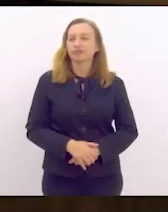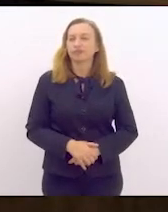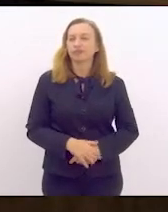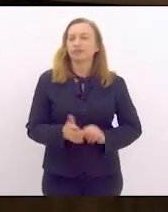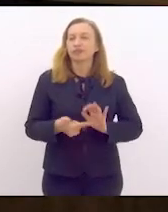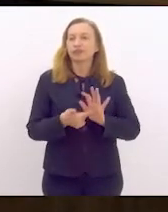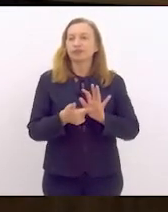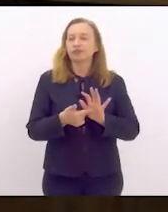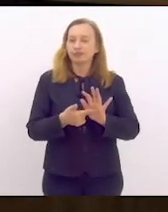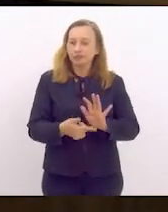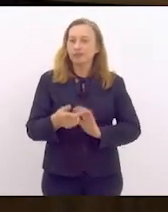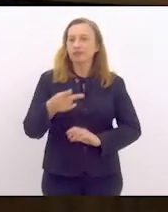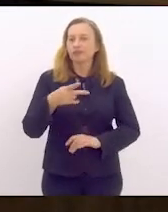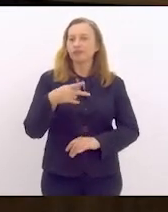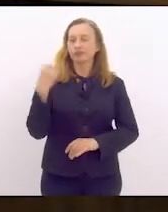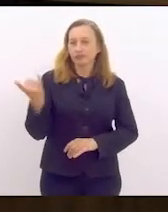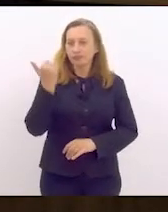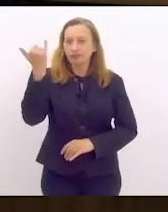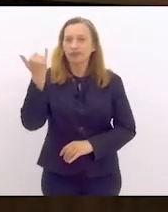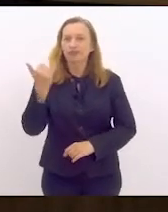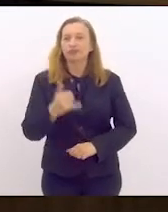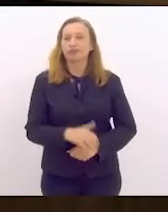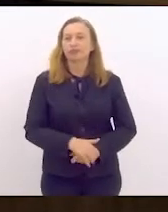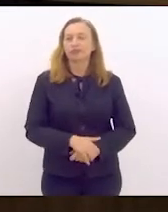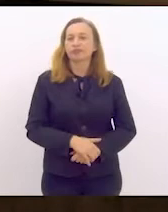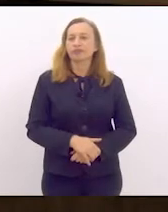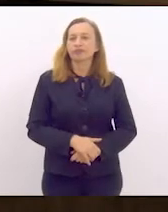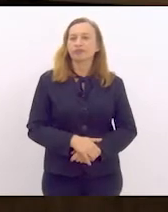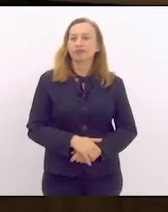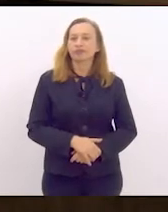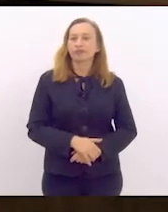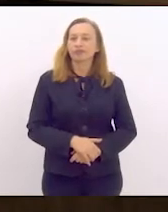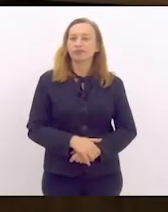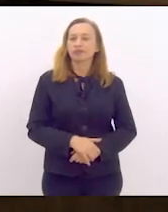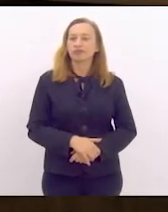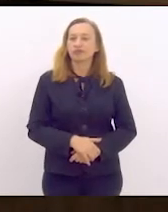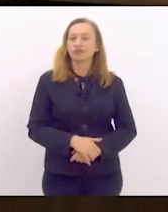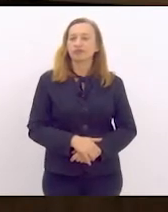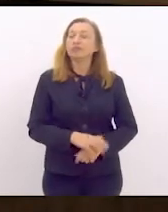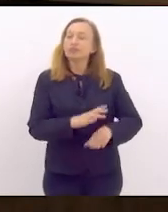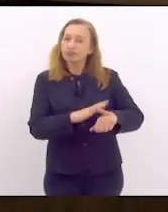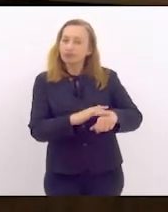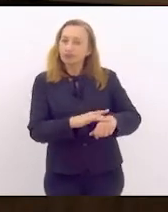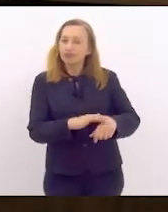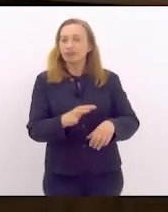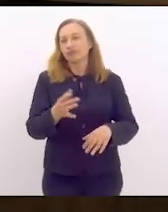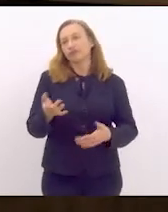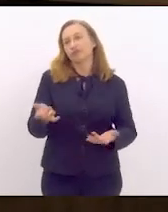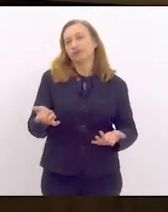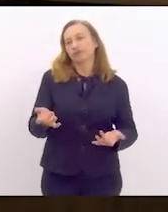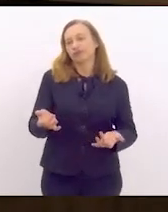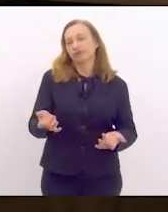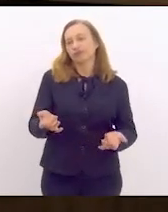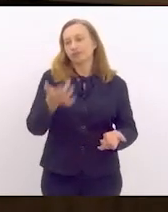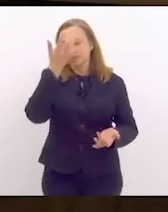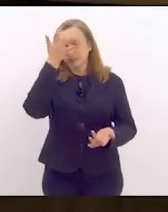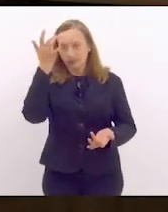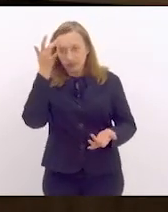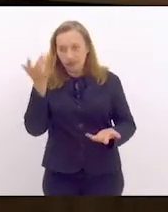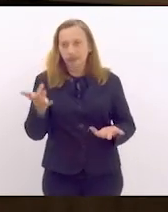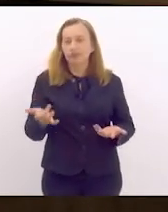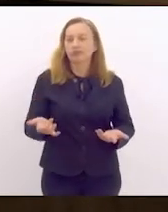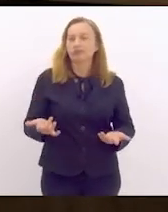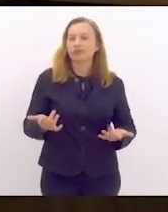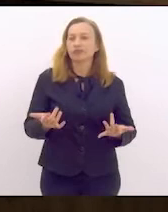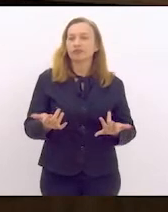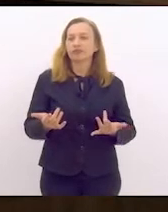a importância de que o enfrentamento à doença mental, o acolhimento e o tratamento de